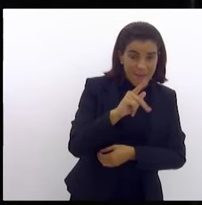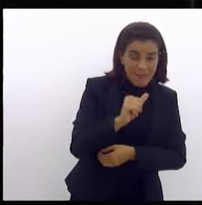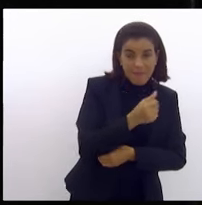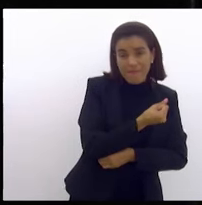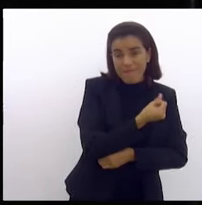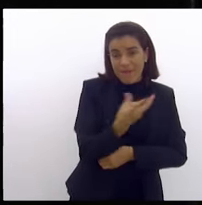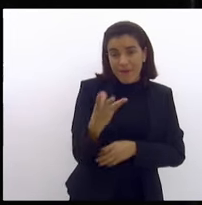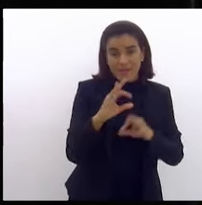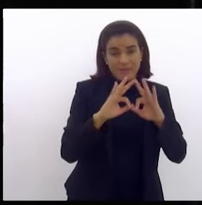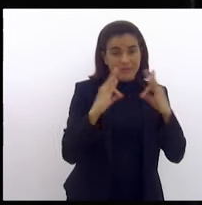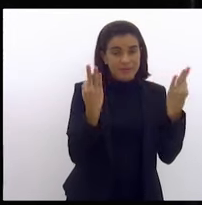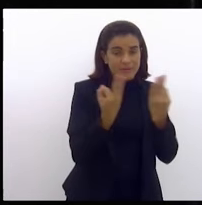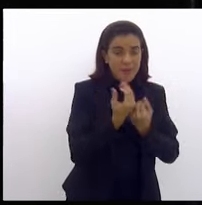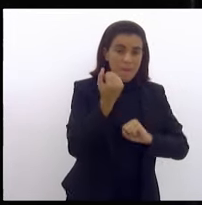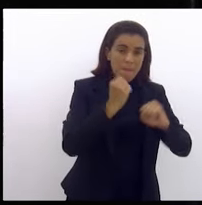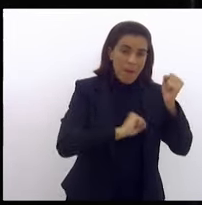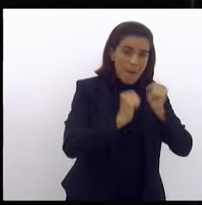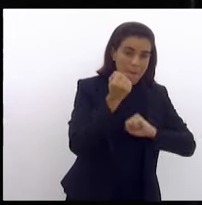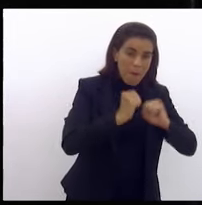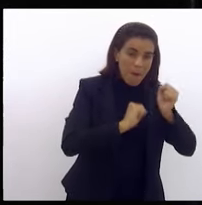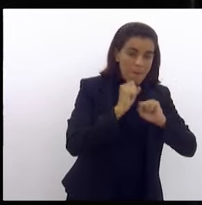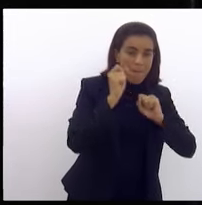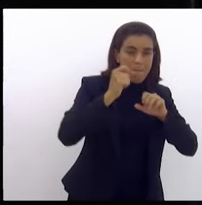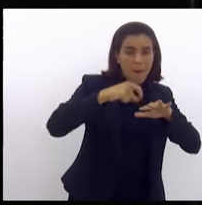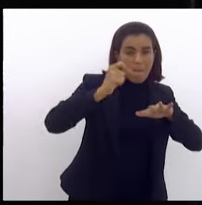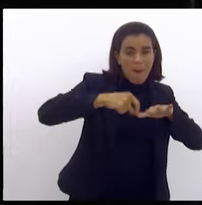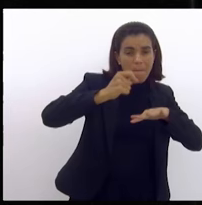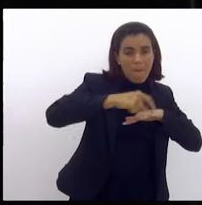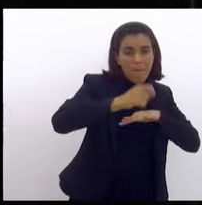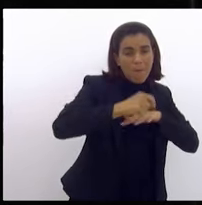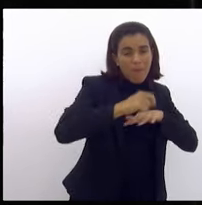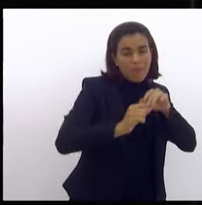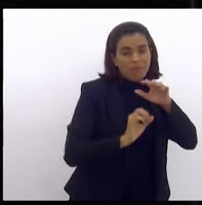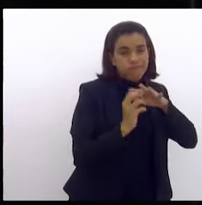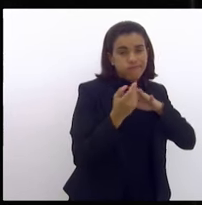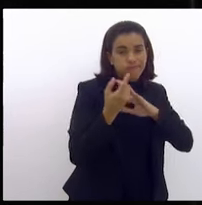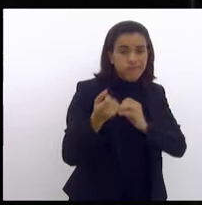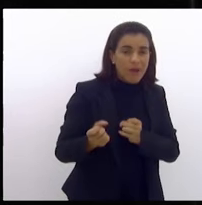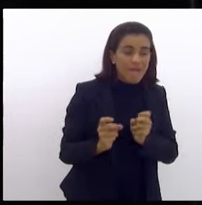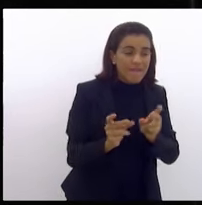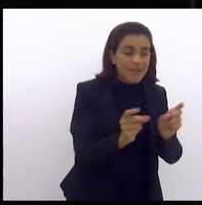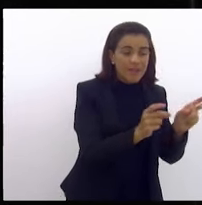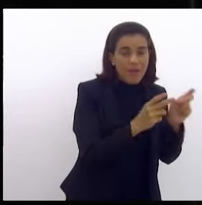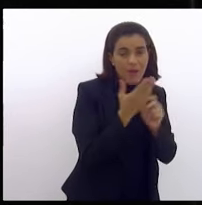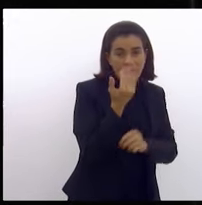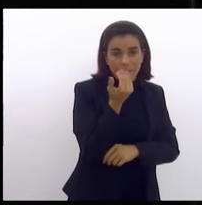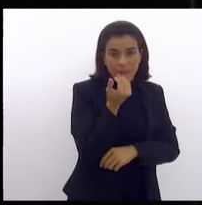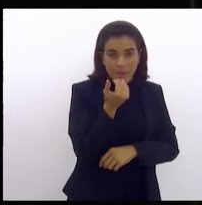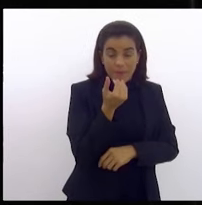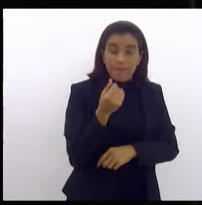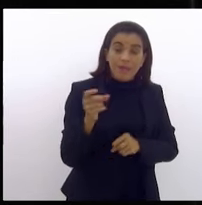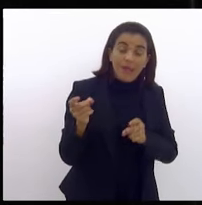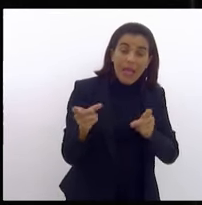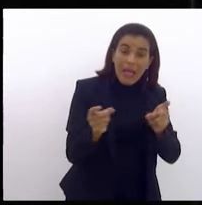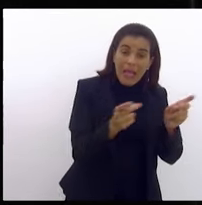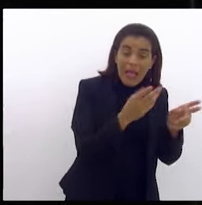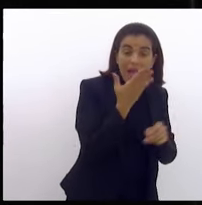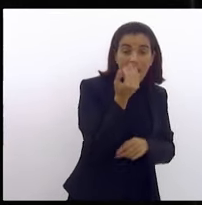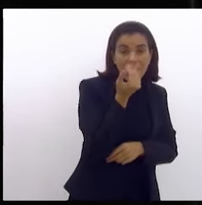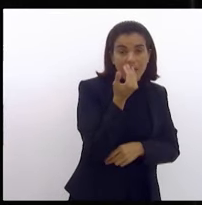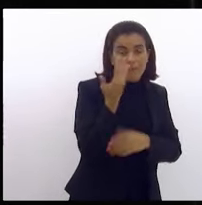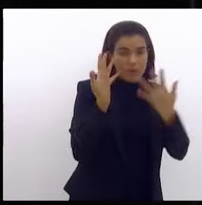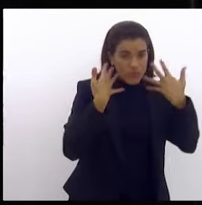de famílias que produziram aqui do nosso estado e trouxeram seus alimentos ali. Alimentos